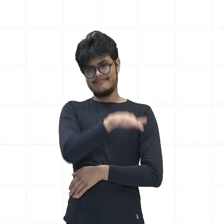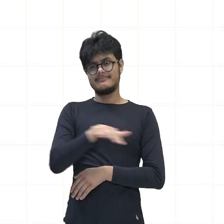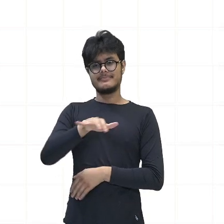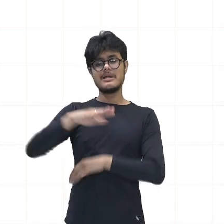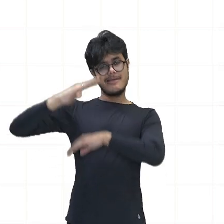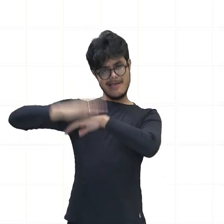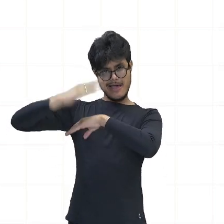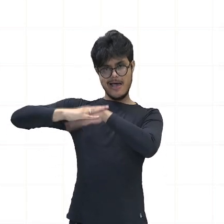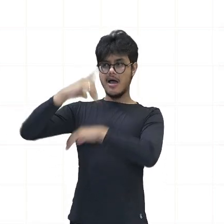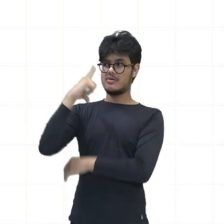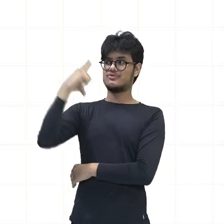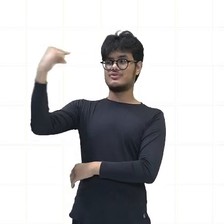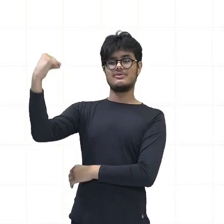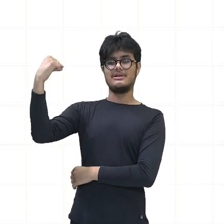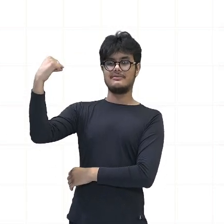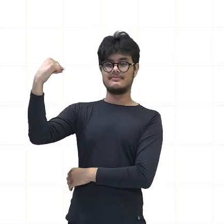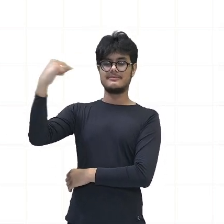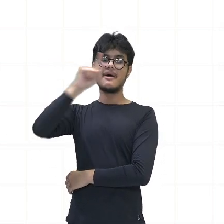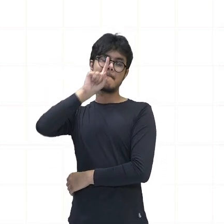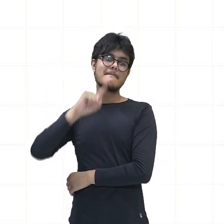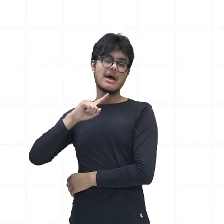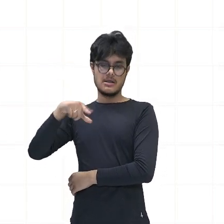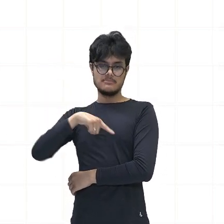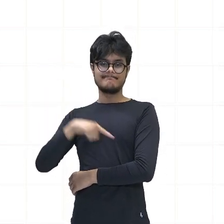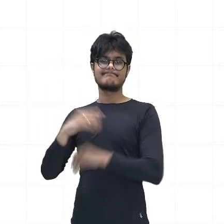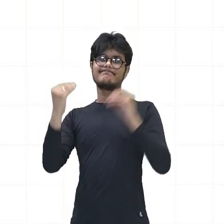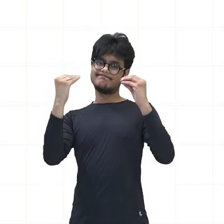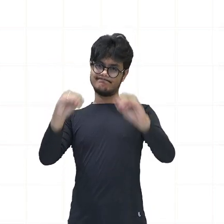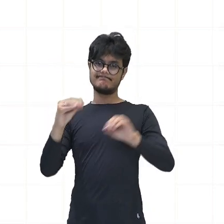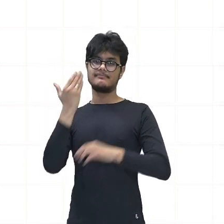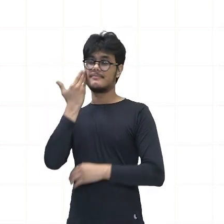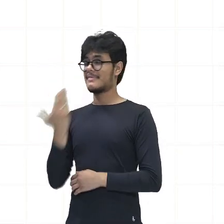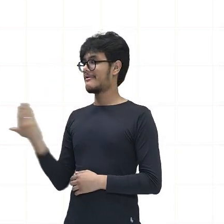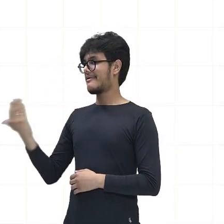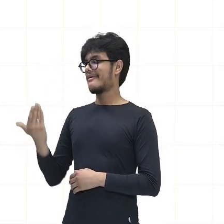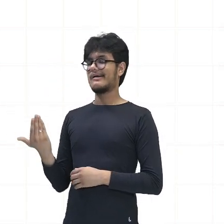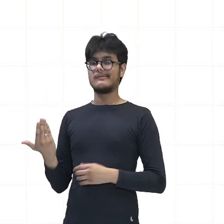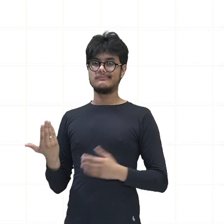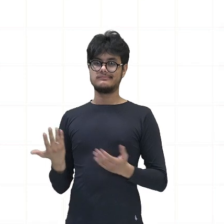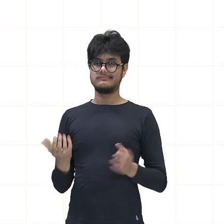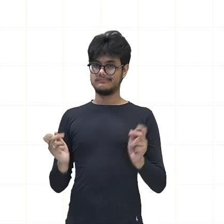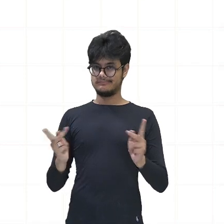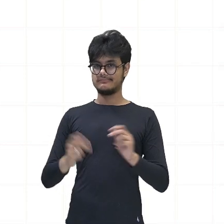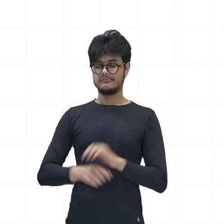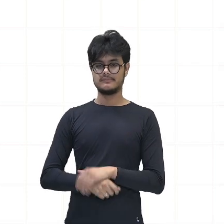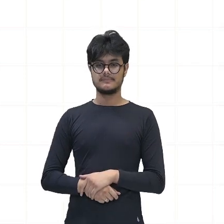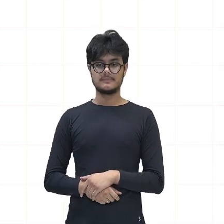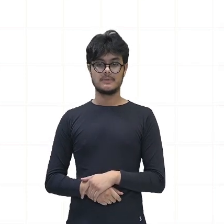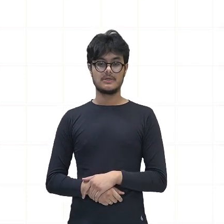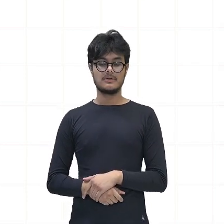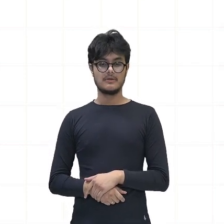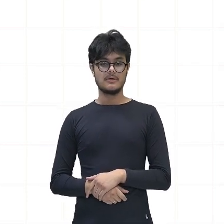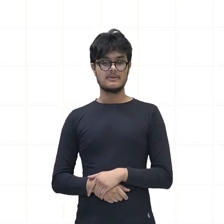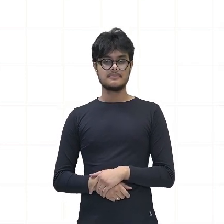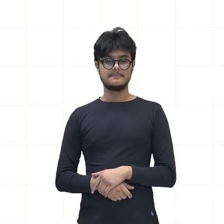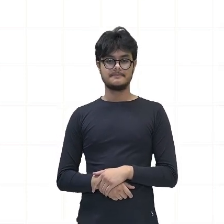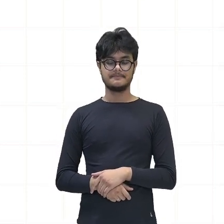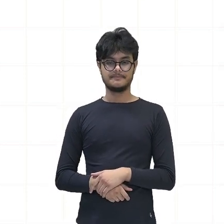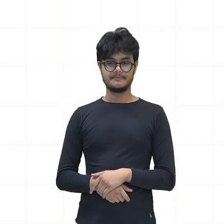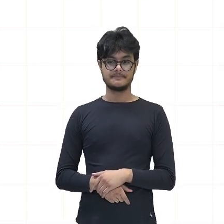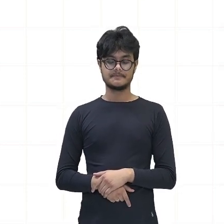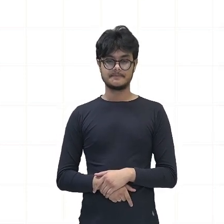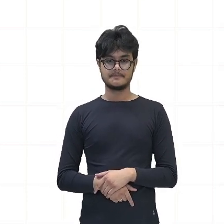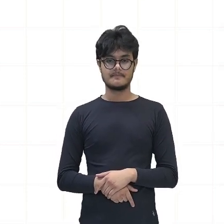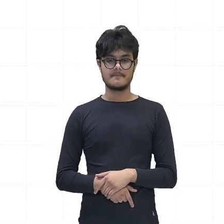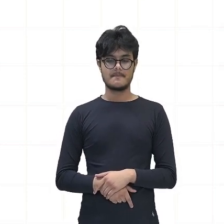autodeclaração, então a população amarela também aí vai ficar em último, certo? E aí, nós temos